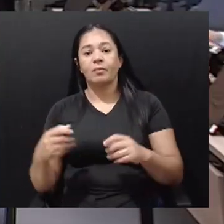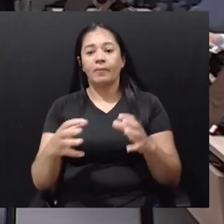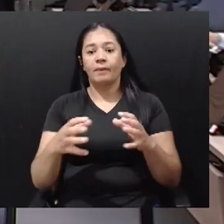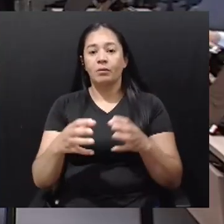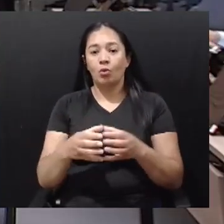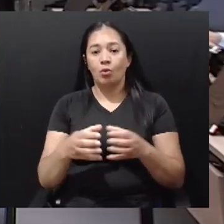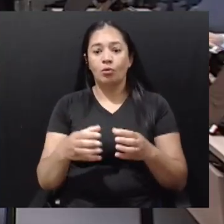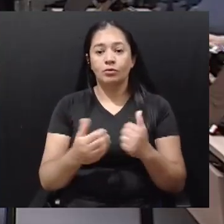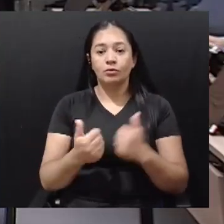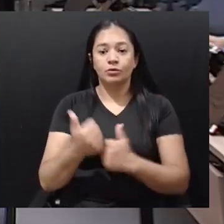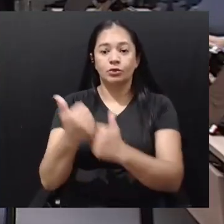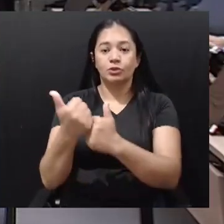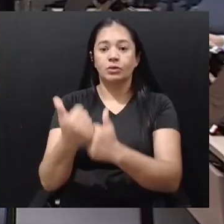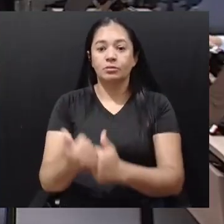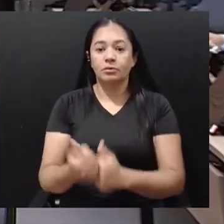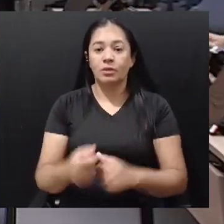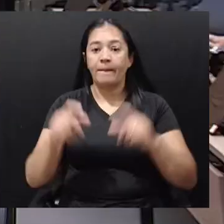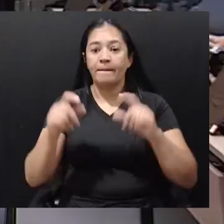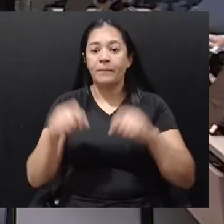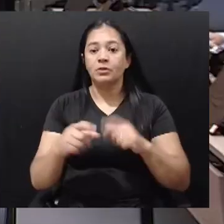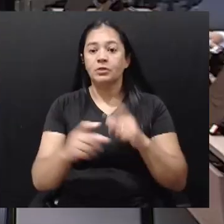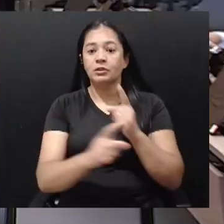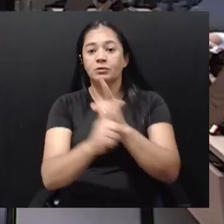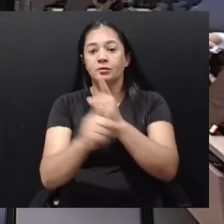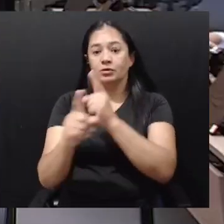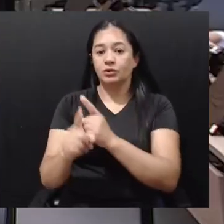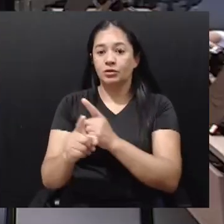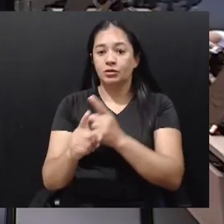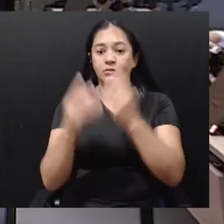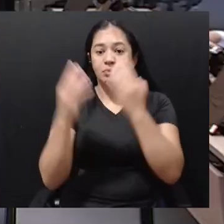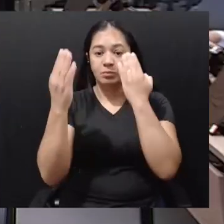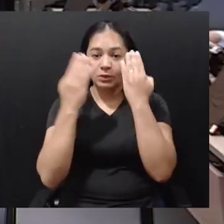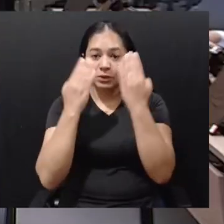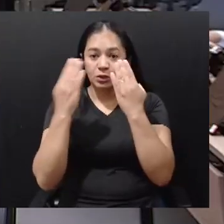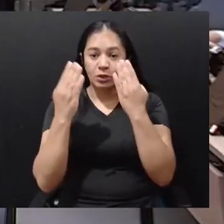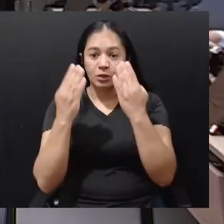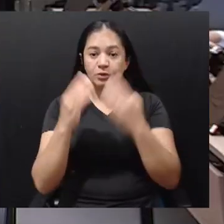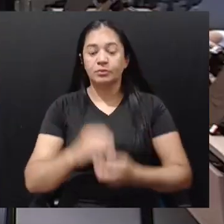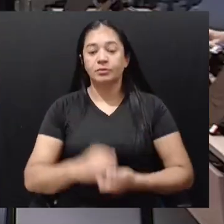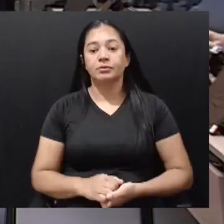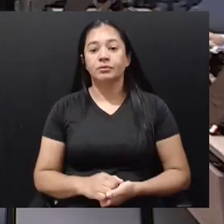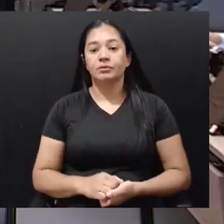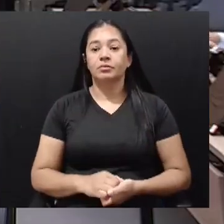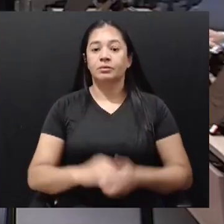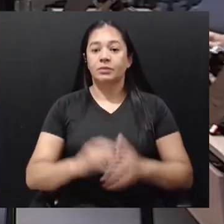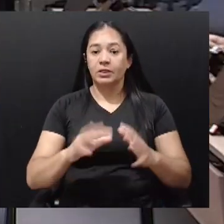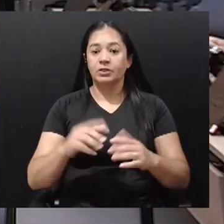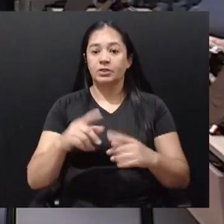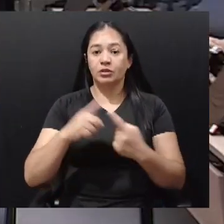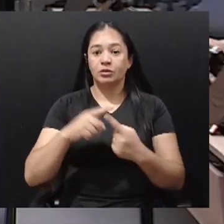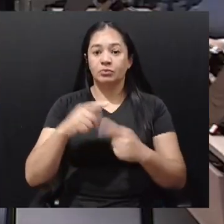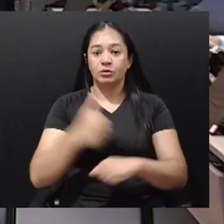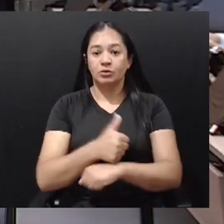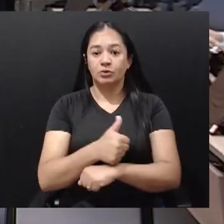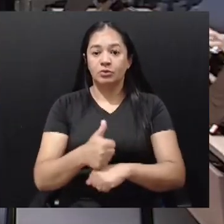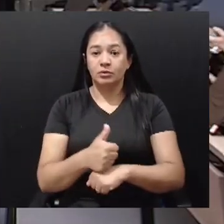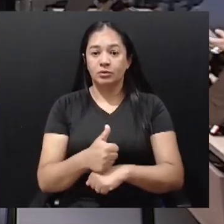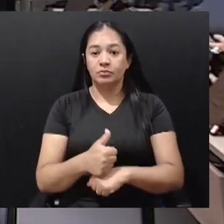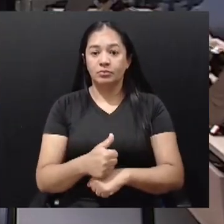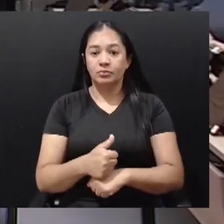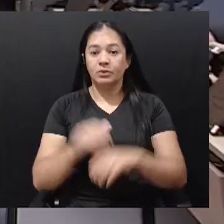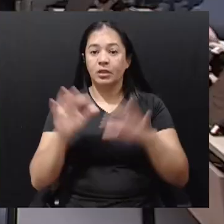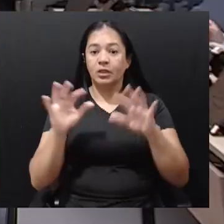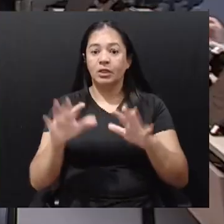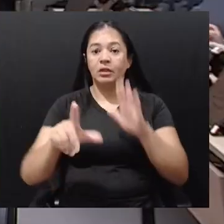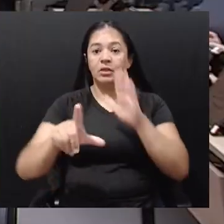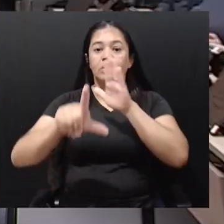a possibilidade do atendimento psicológico e psiquiátrico para esses profissionais. Então, essa lei é uma lei realmente